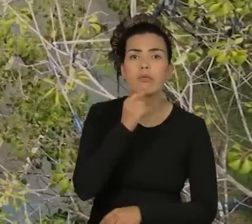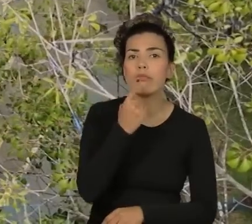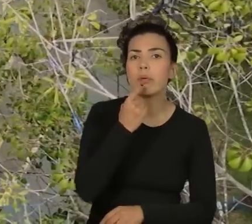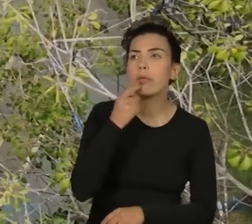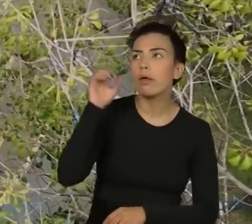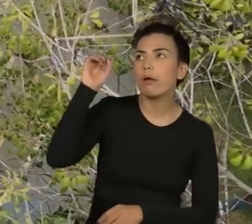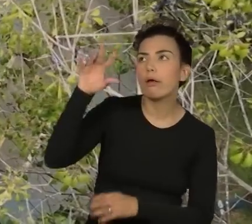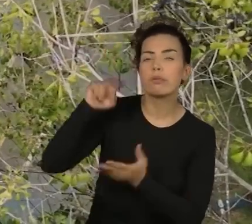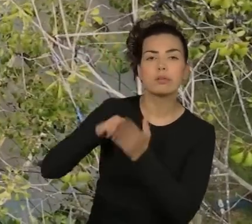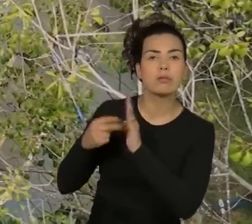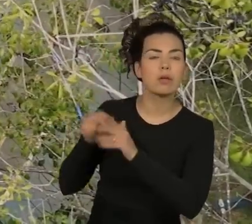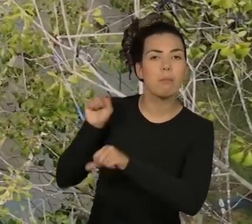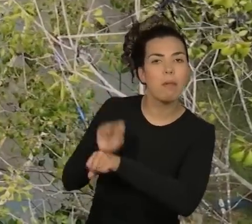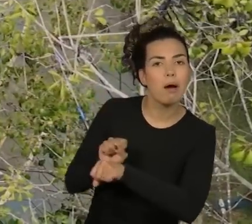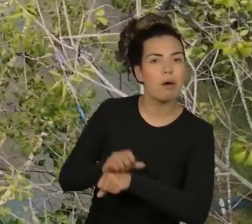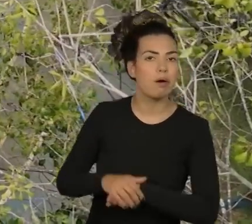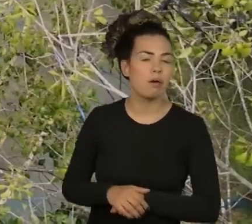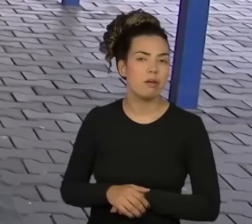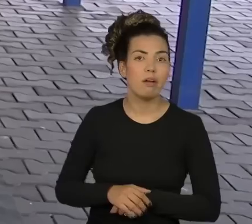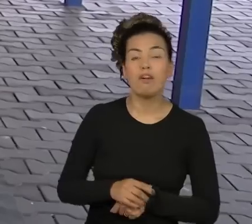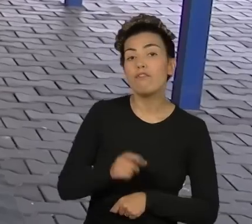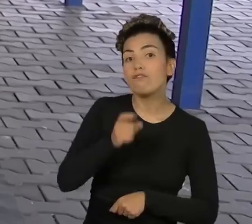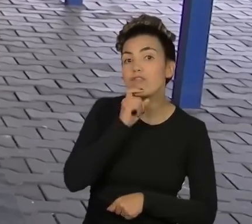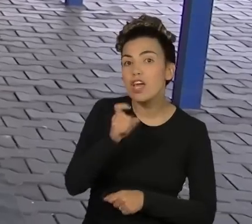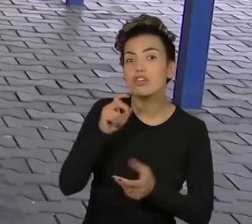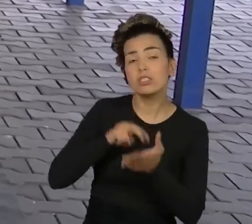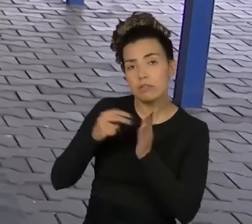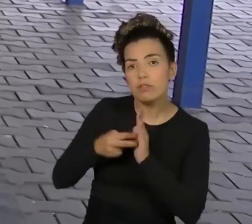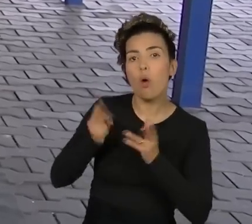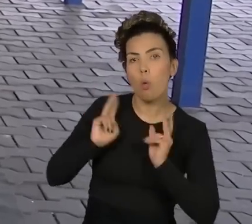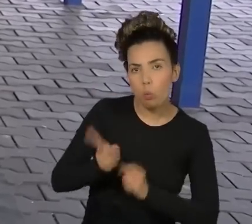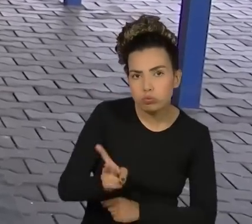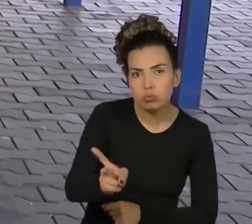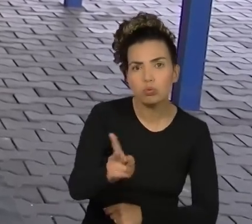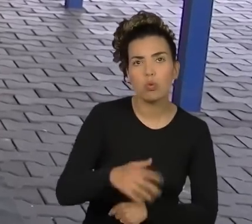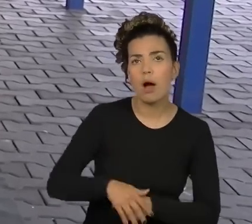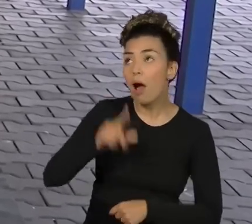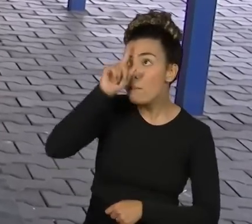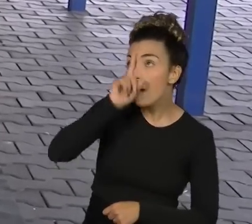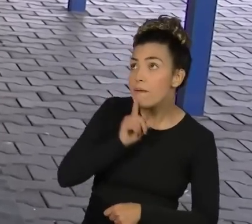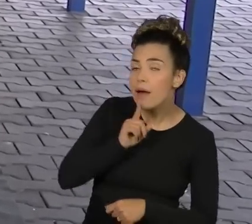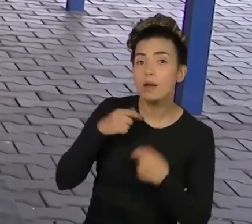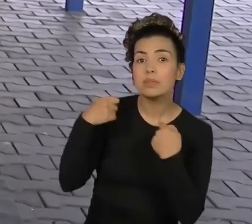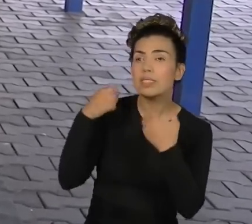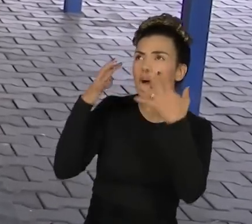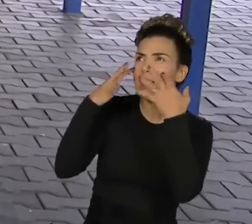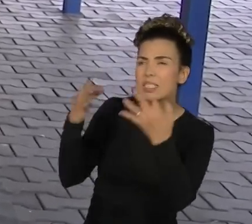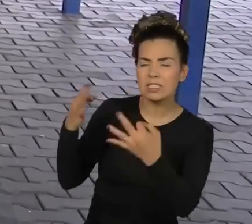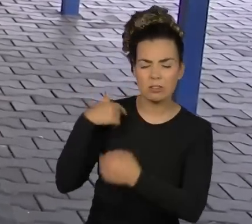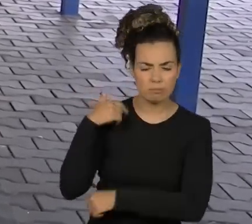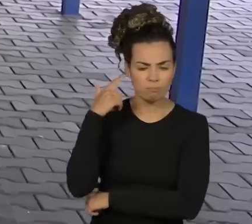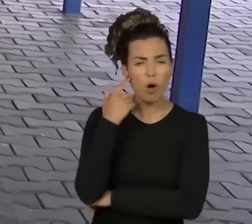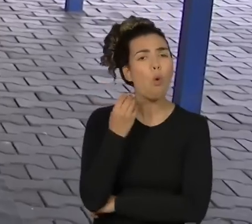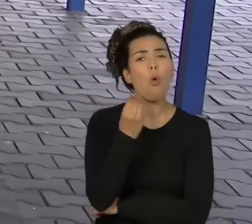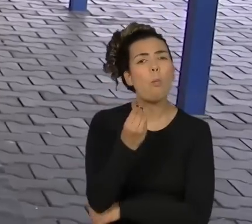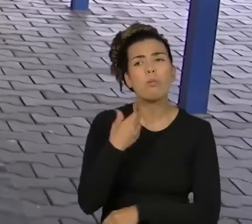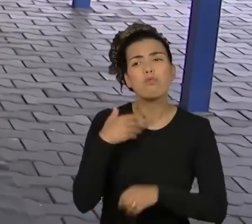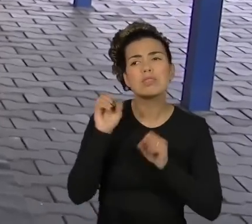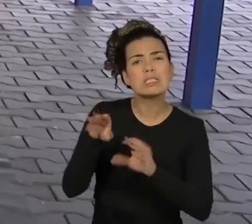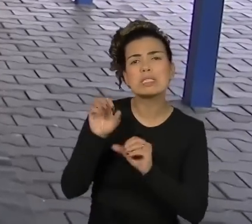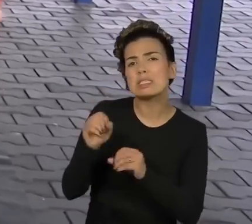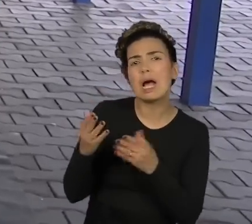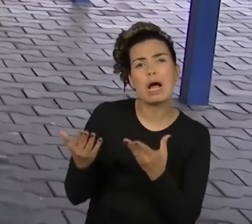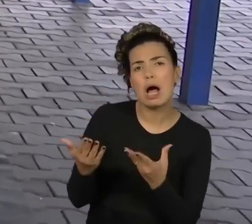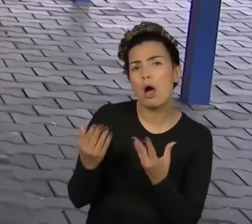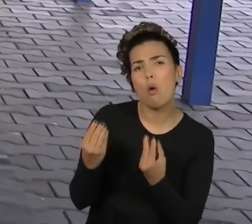verde a gente pode continuar, mas quando está amarelo tem que prestar atenção. Então aí a gente falou, como que a gente vai fazer isso? E aí uma das